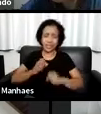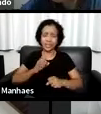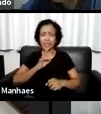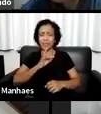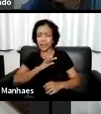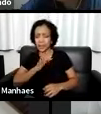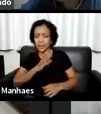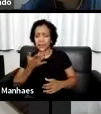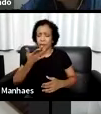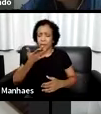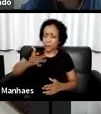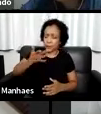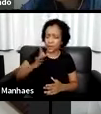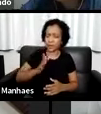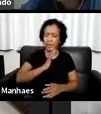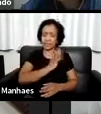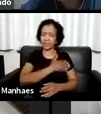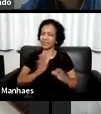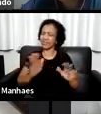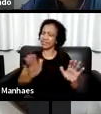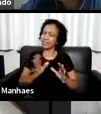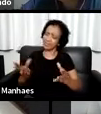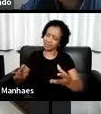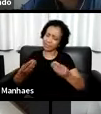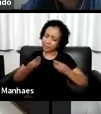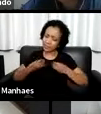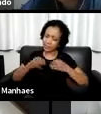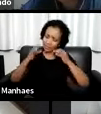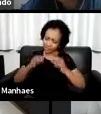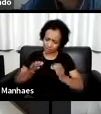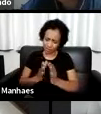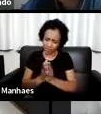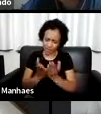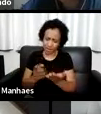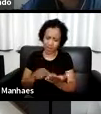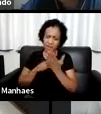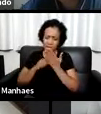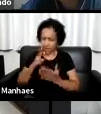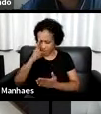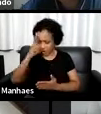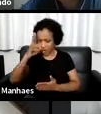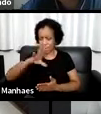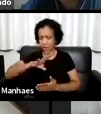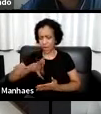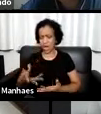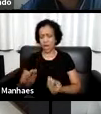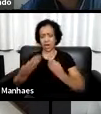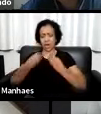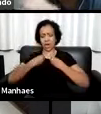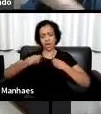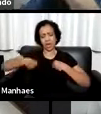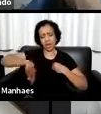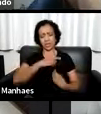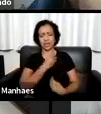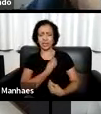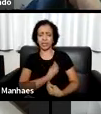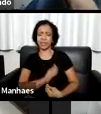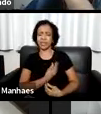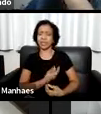ansiedade, e dá-nos, ó Deus, sempre a tua palavra bíblica de encorajamento, e dá-nos um coração